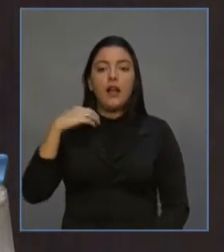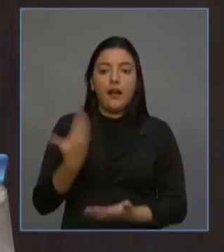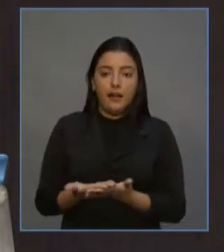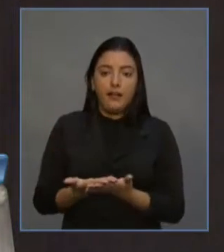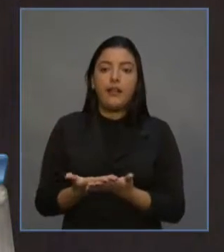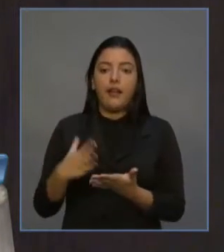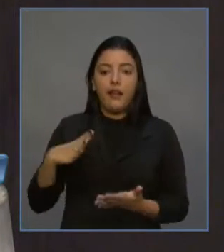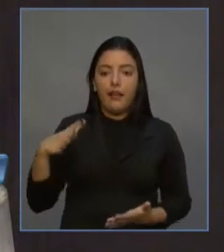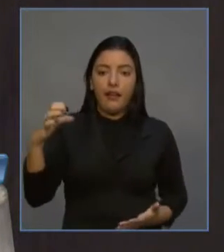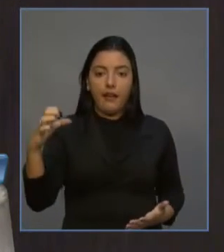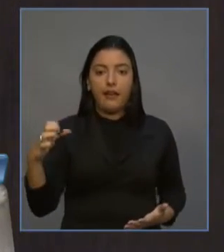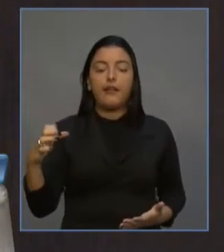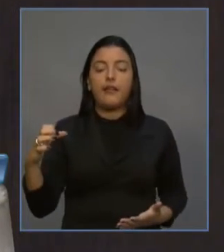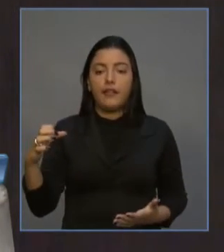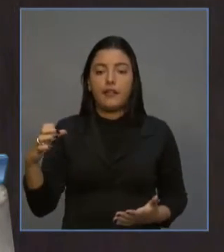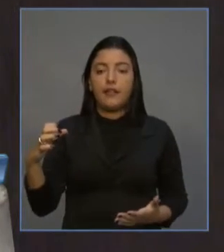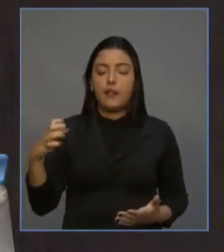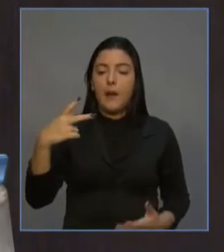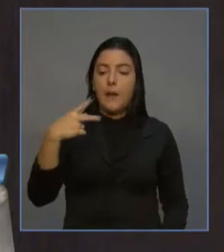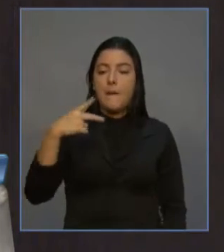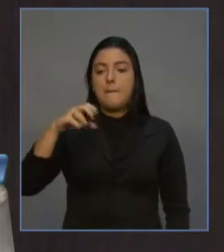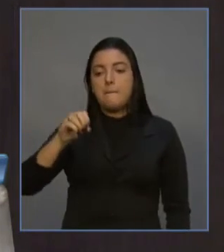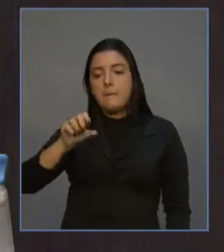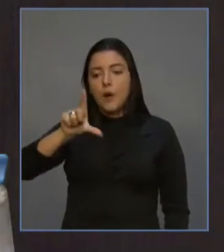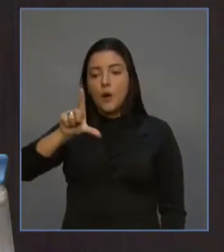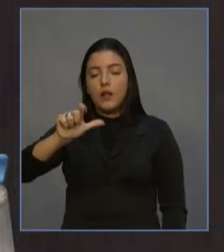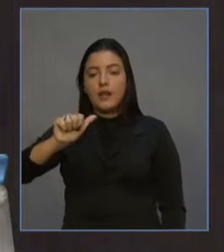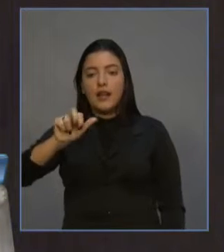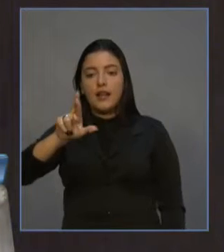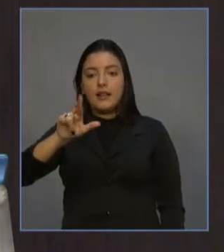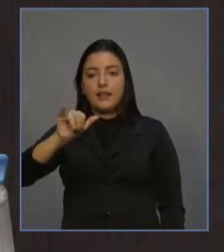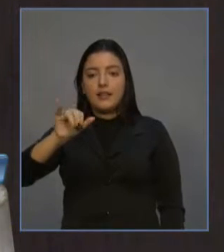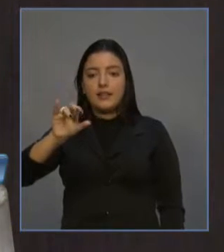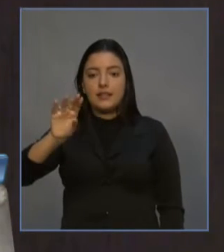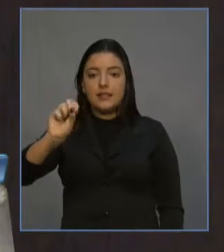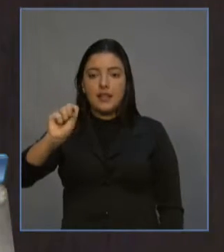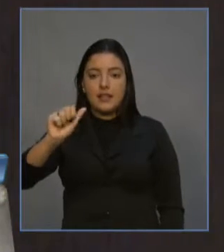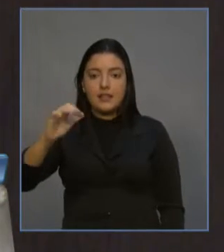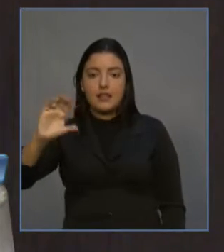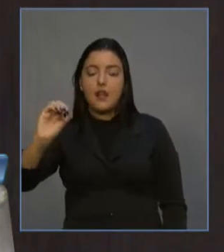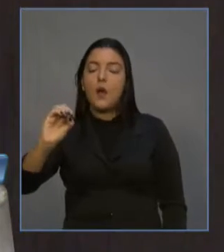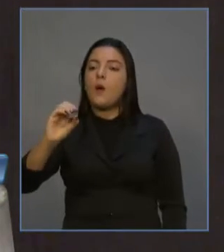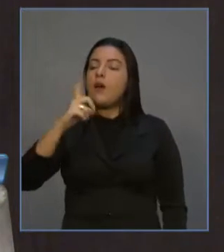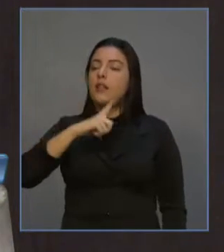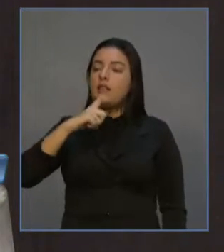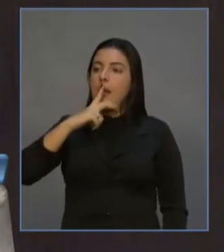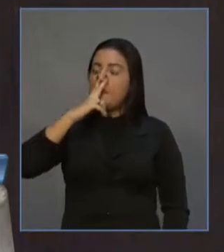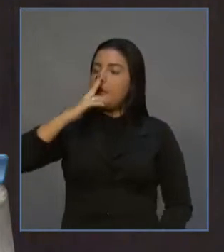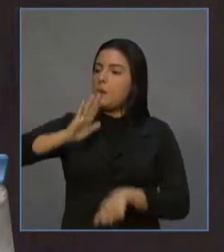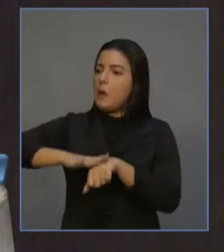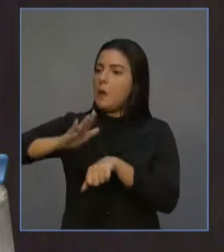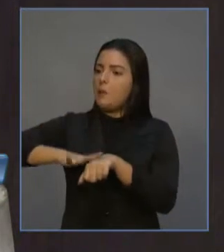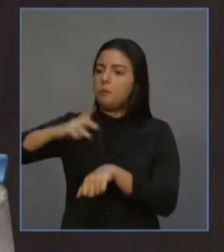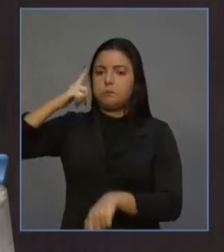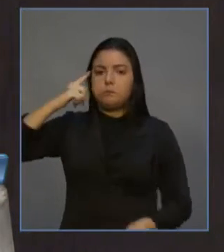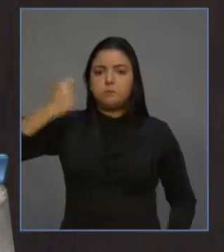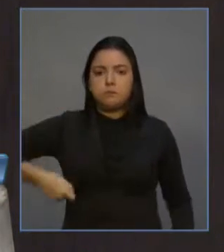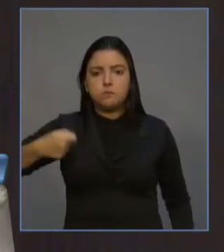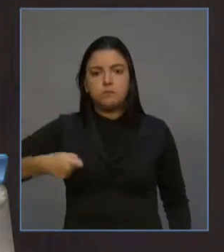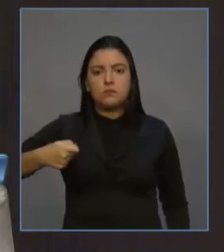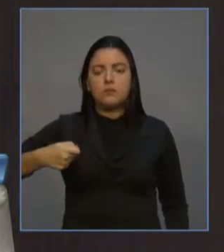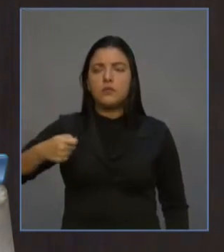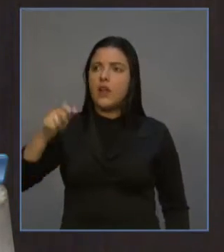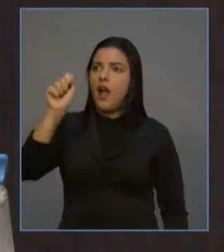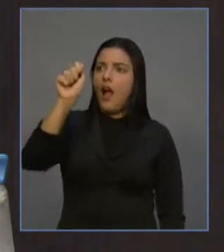esta polarização. O populismo autoritário, ele apresentou-se aqui na